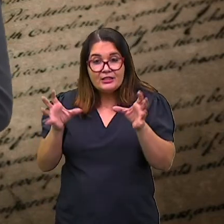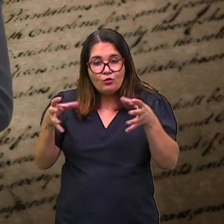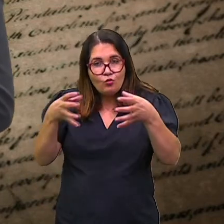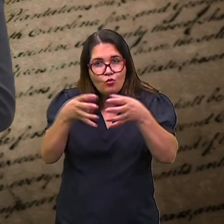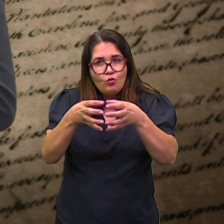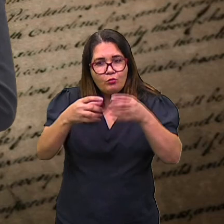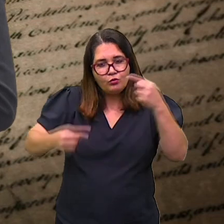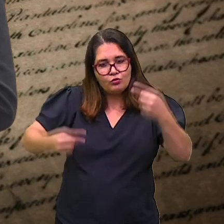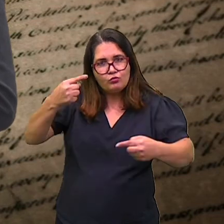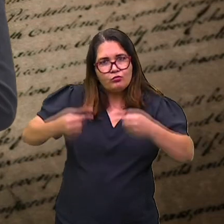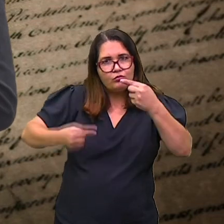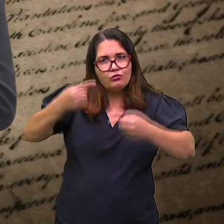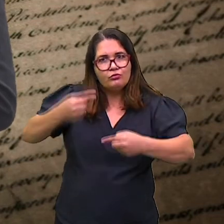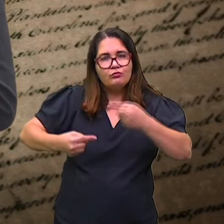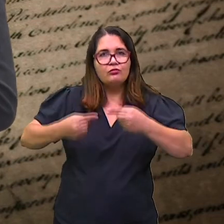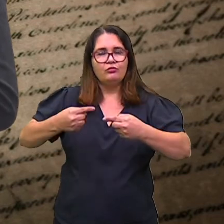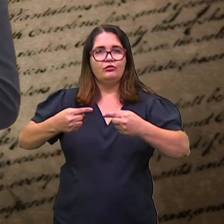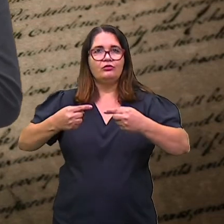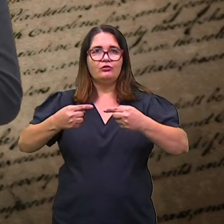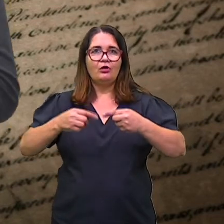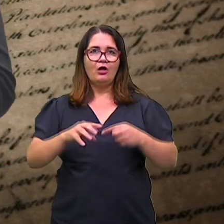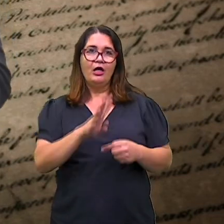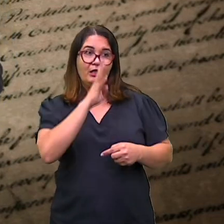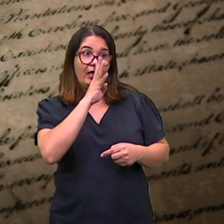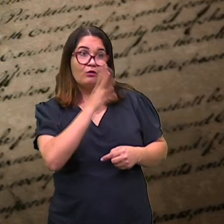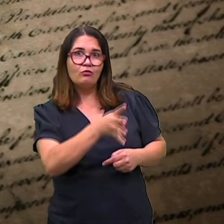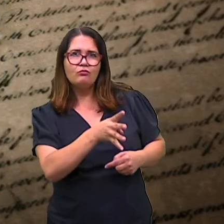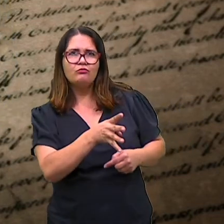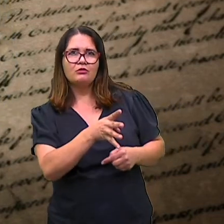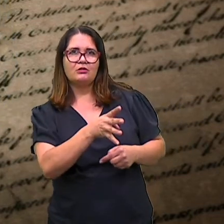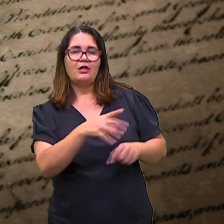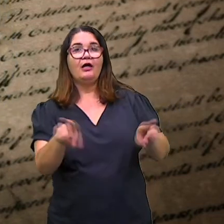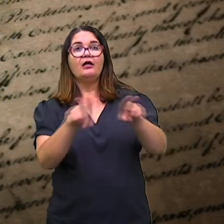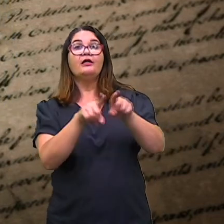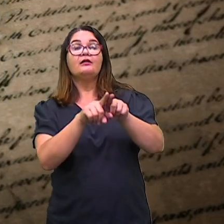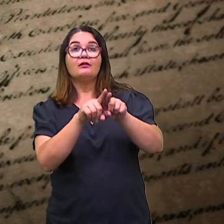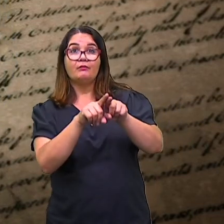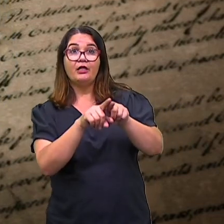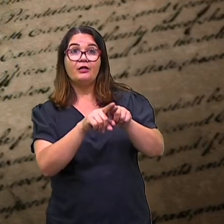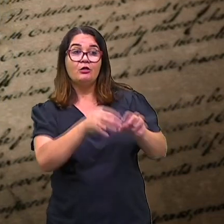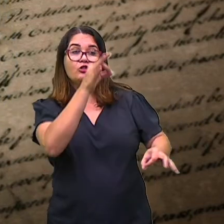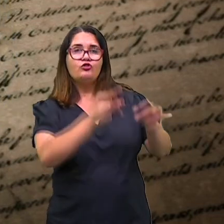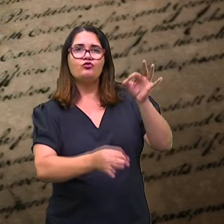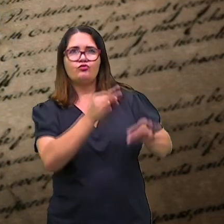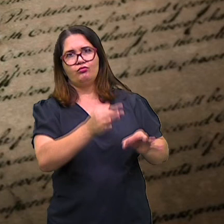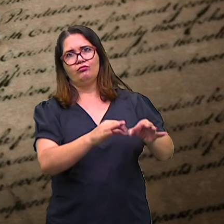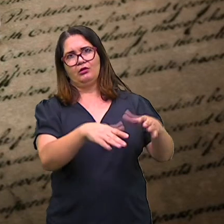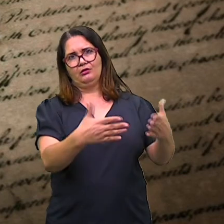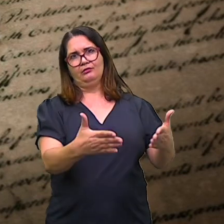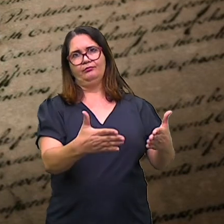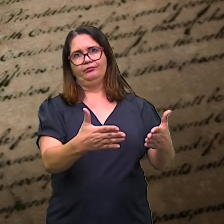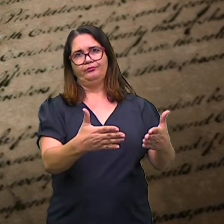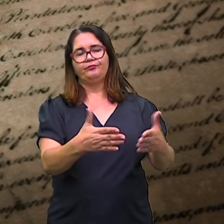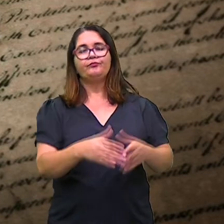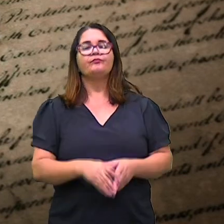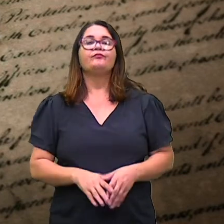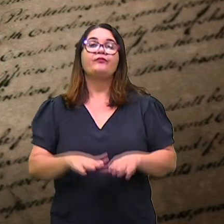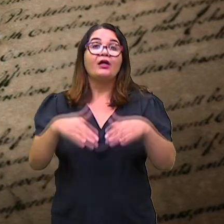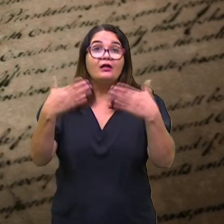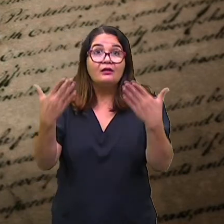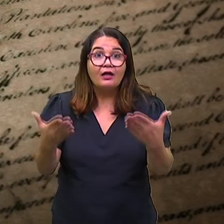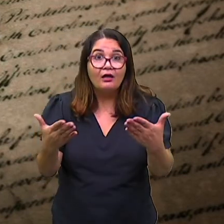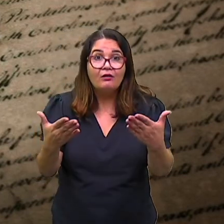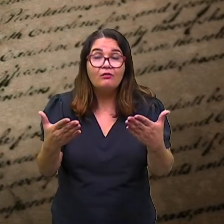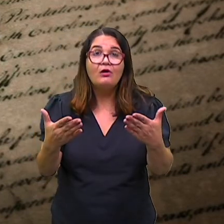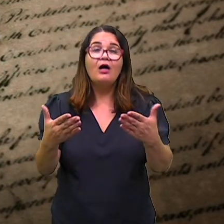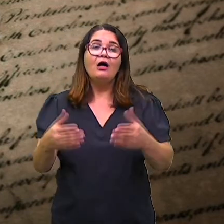época, de 1985 a 2021. Porém, de fato, como vimos, somente